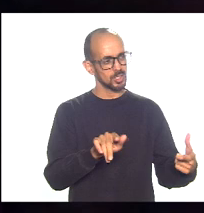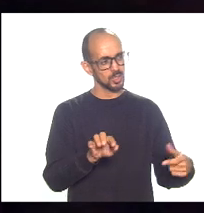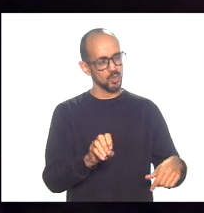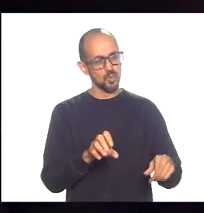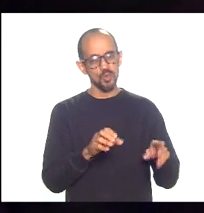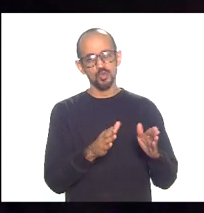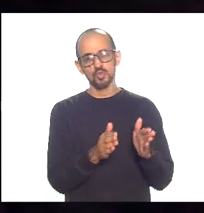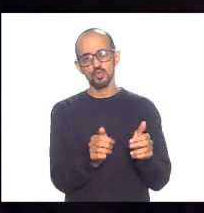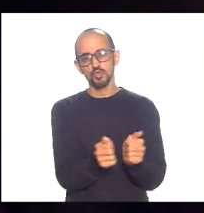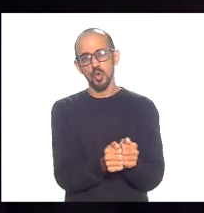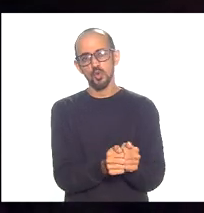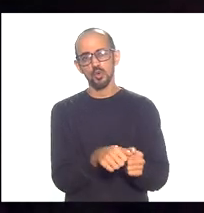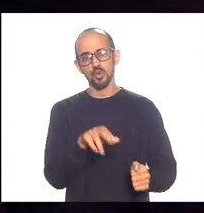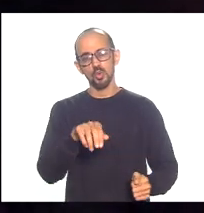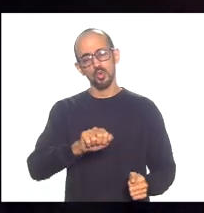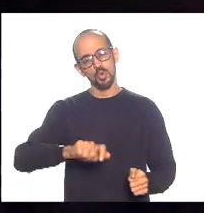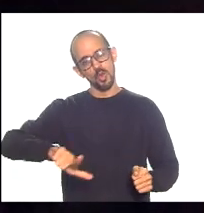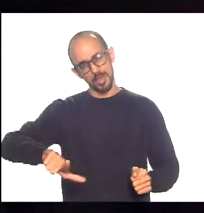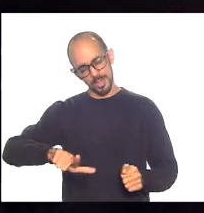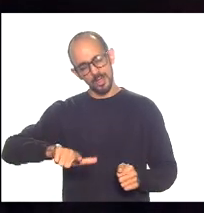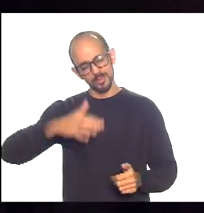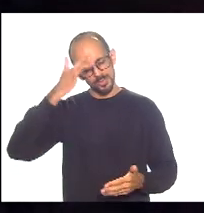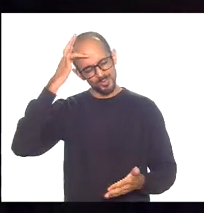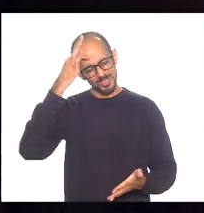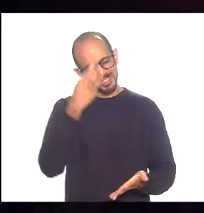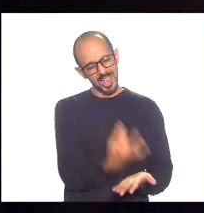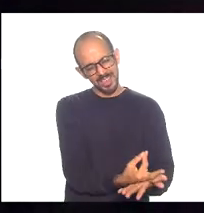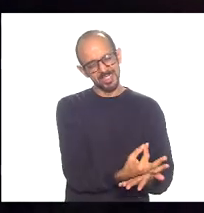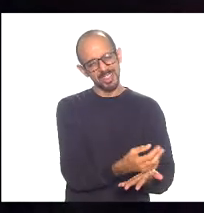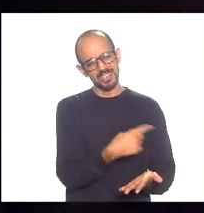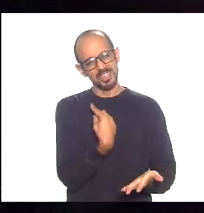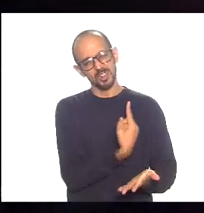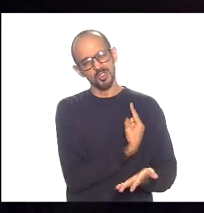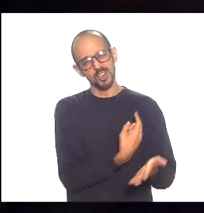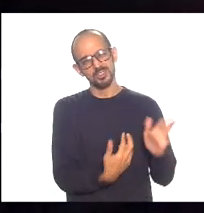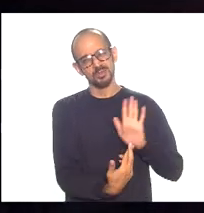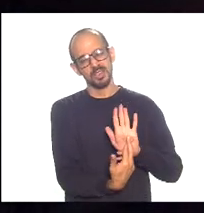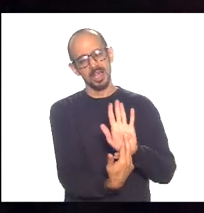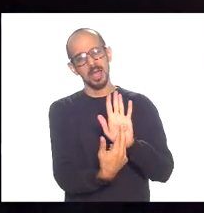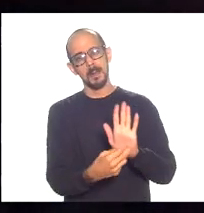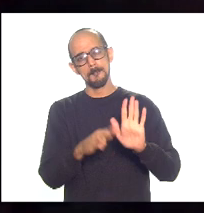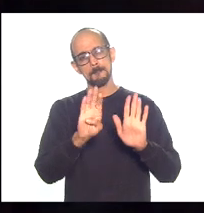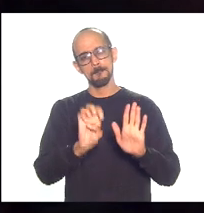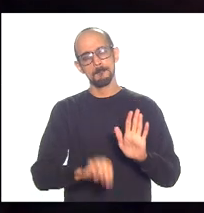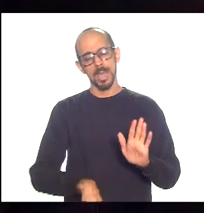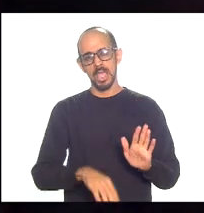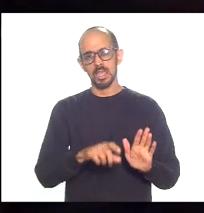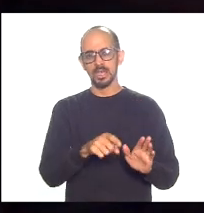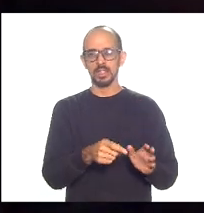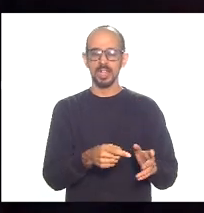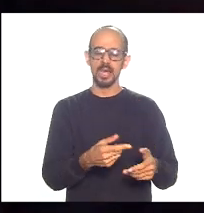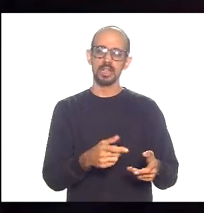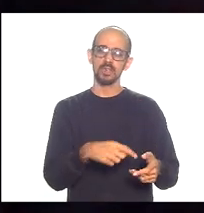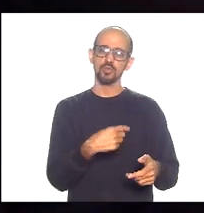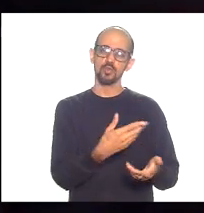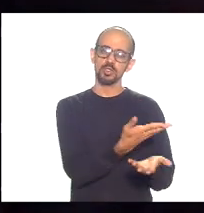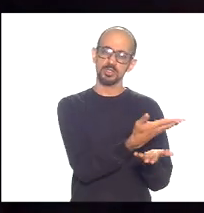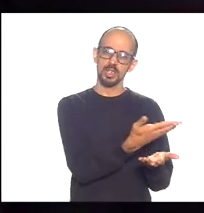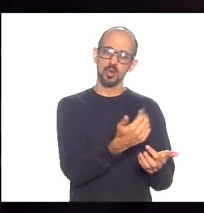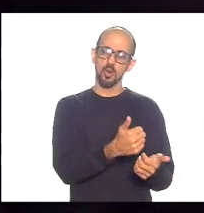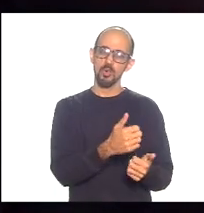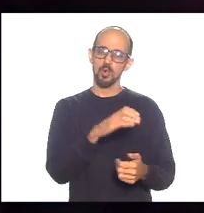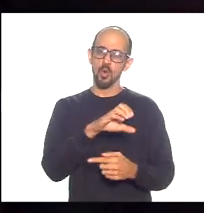Noel. Tenho certeza que a gente se sente muito representado, acolhido na né, tendo você como corregedor